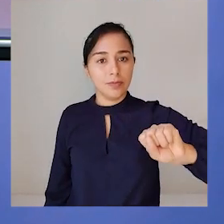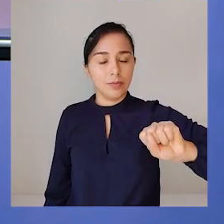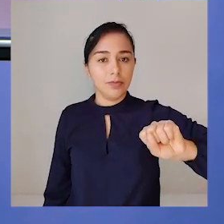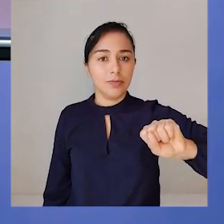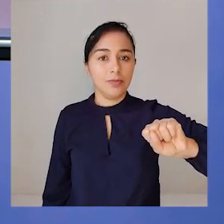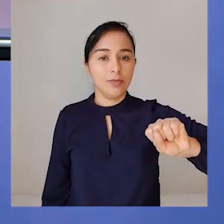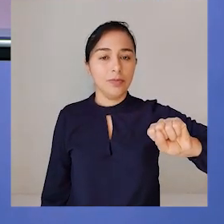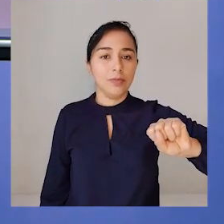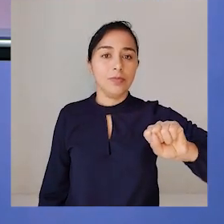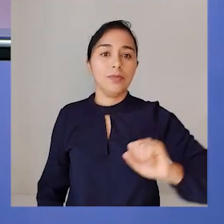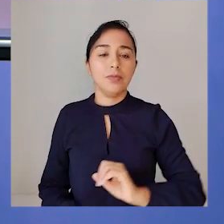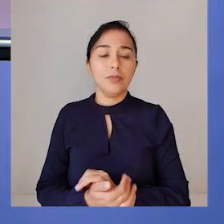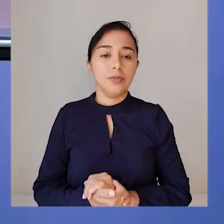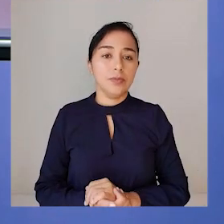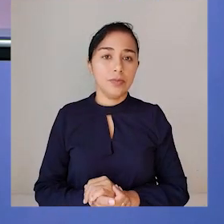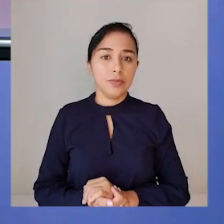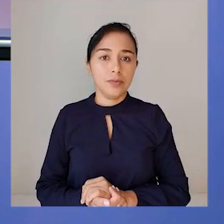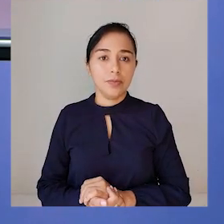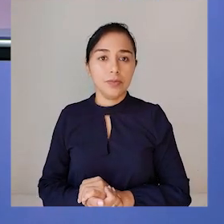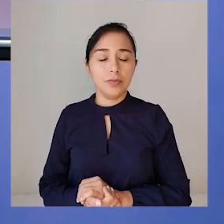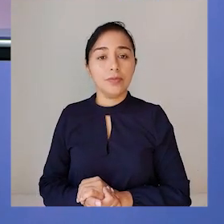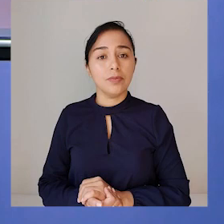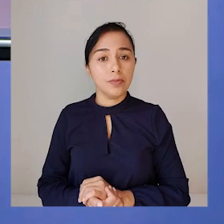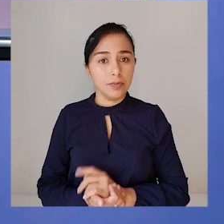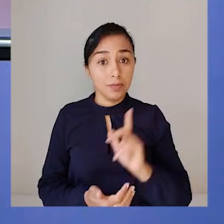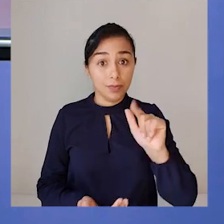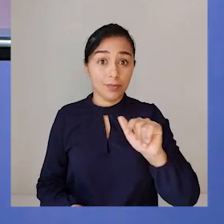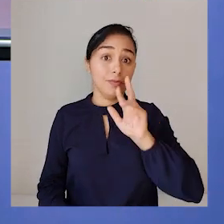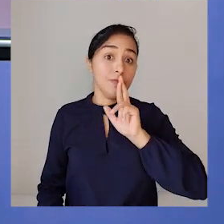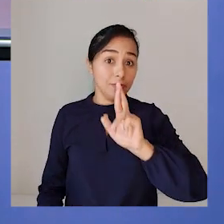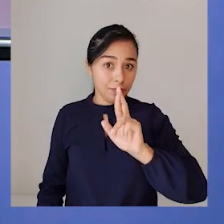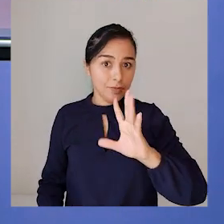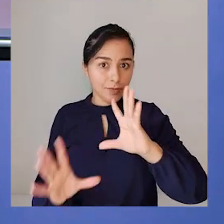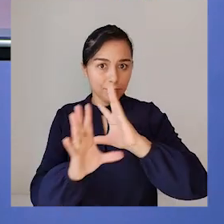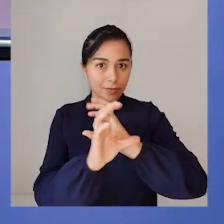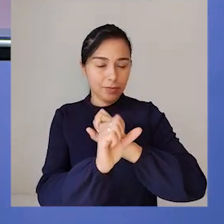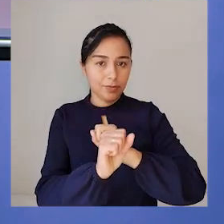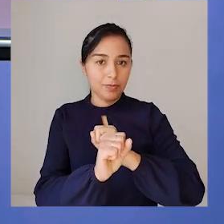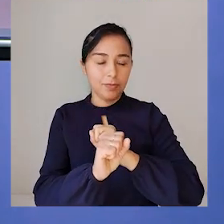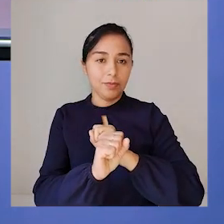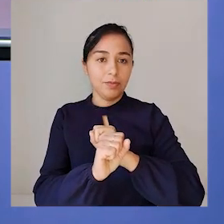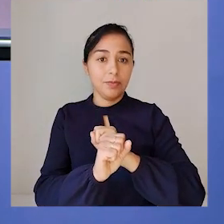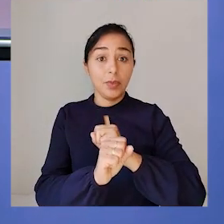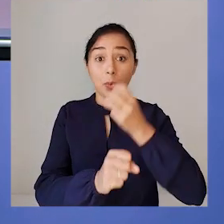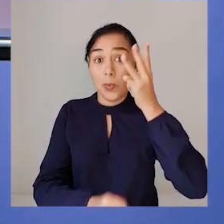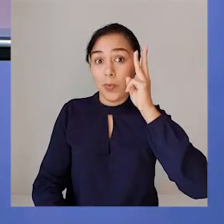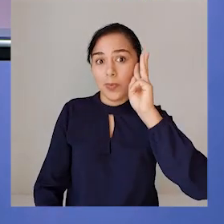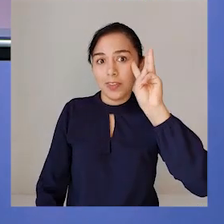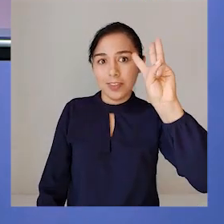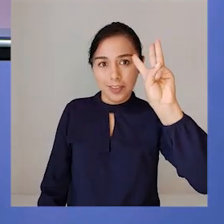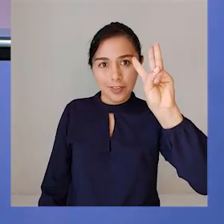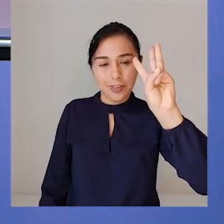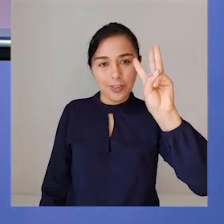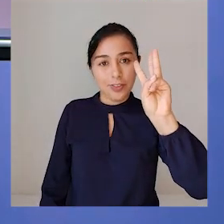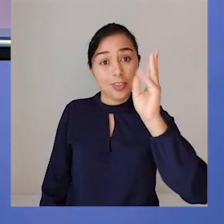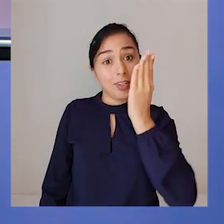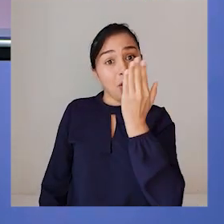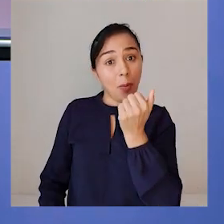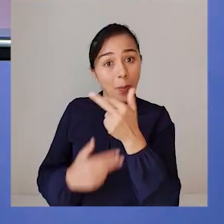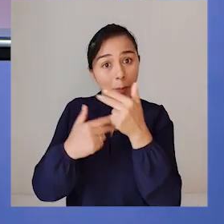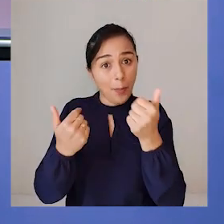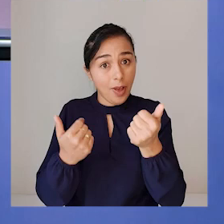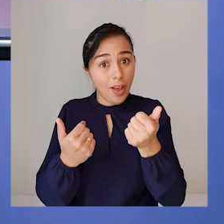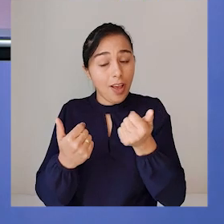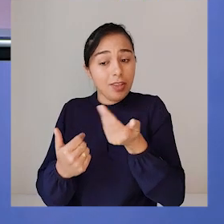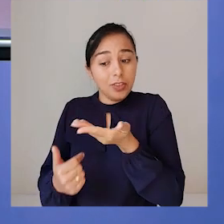698. E aqui a gente tem o resultado desse problema. Considerando esses 3 dias, vão ser servidas no